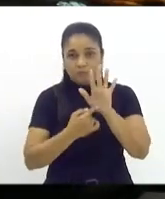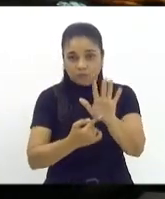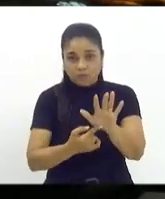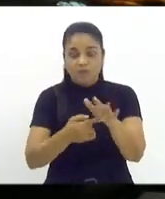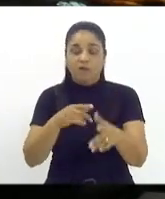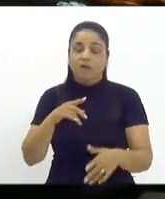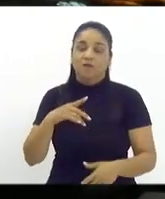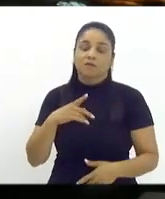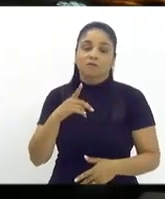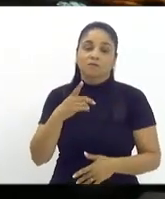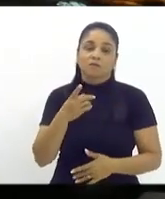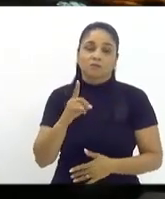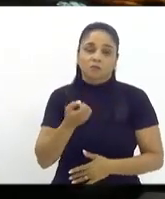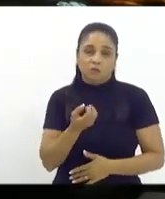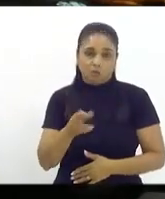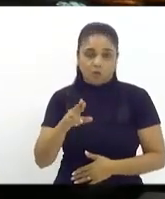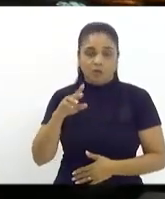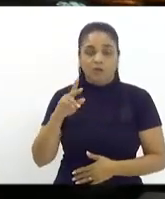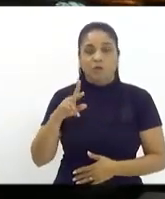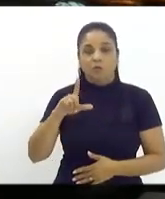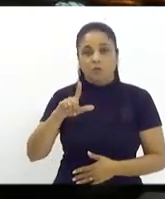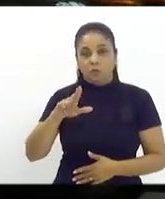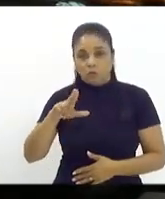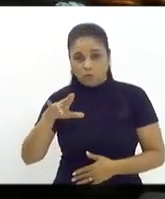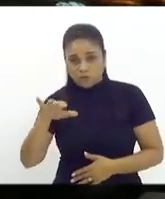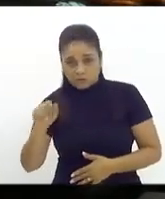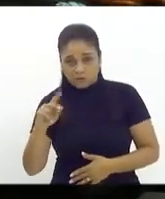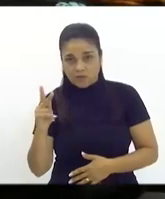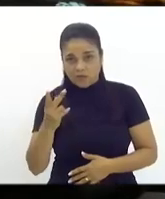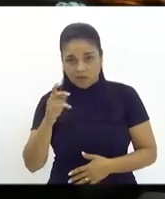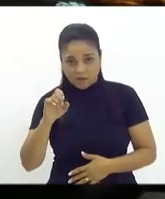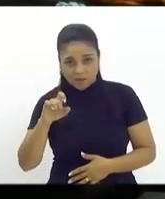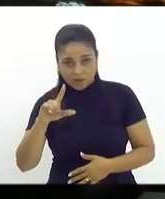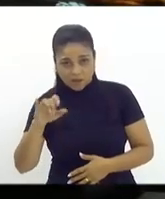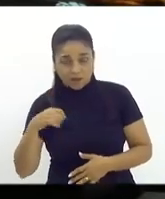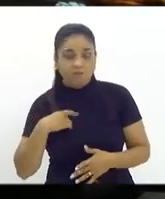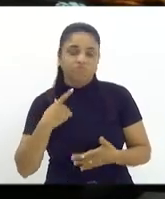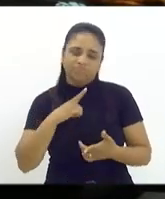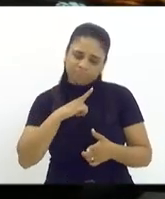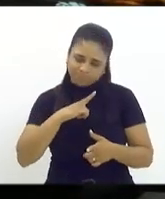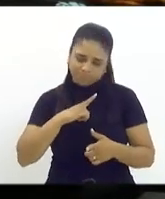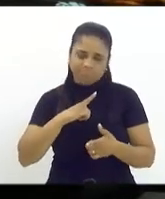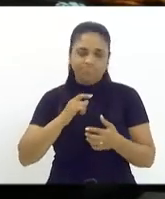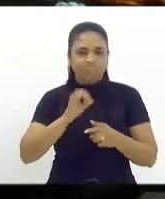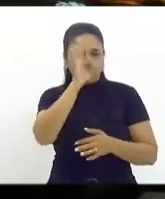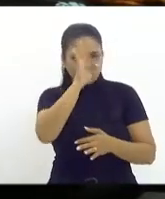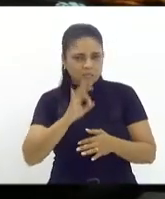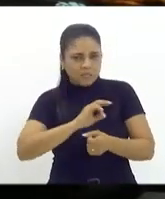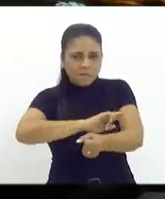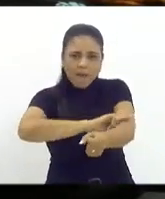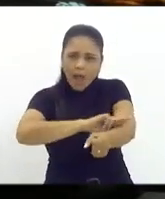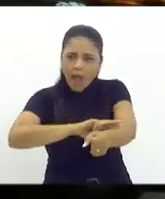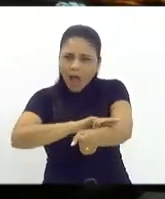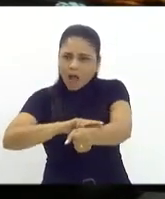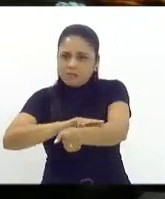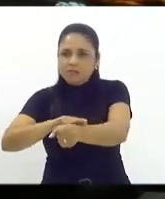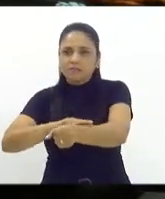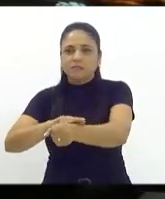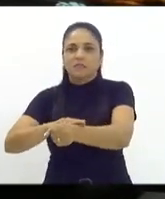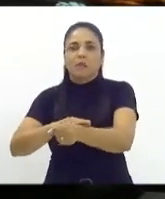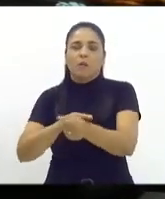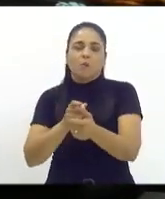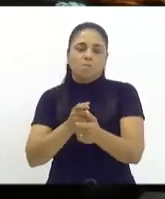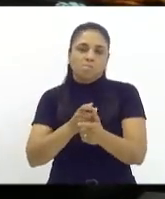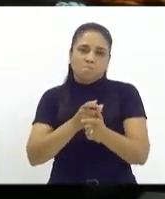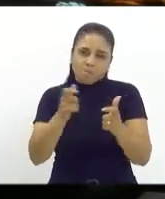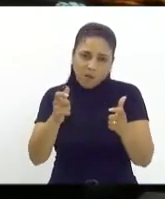Lúcia Helena que há uma incidência muito grande do viés racial e isso é pesquisa baseada em